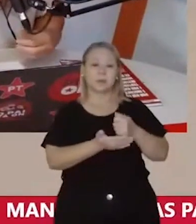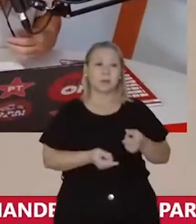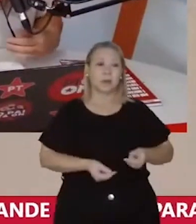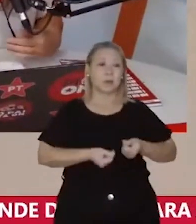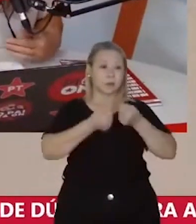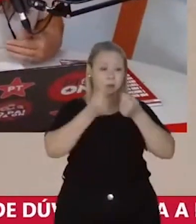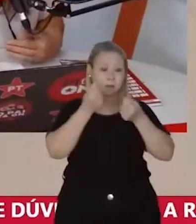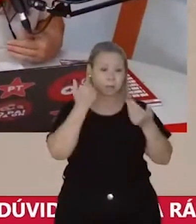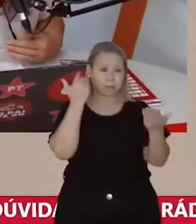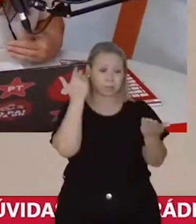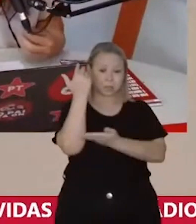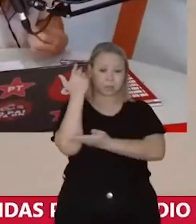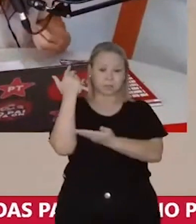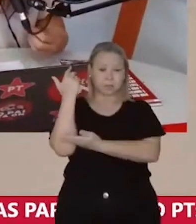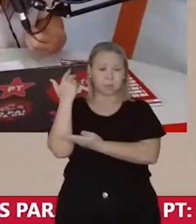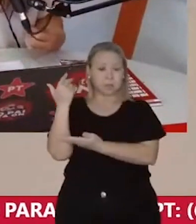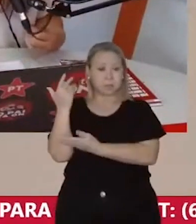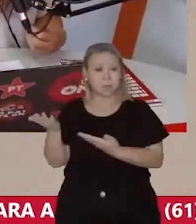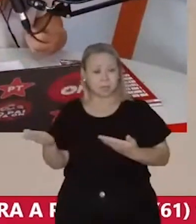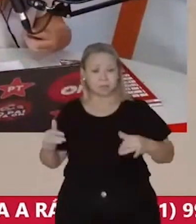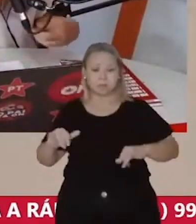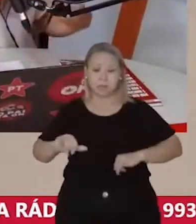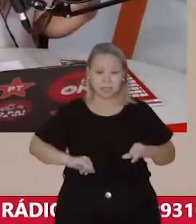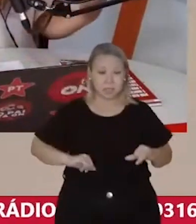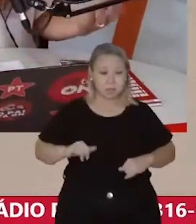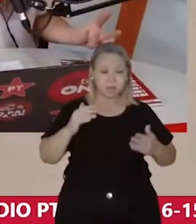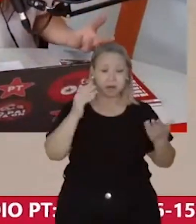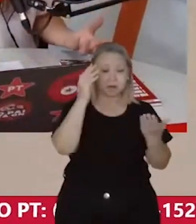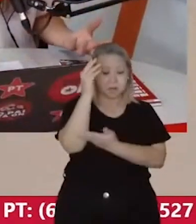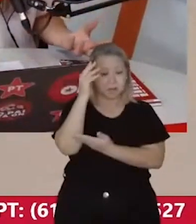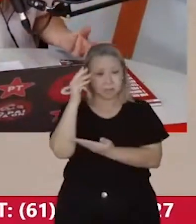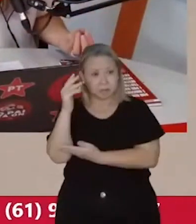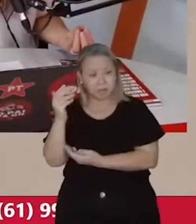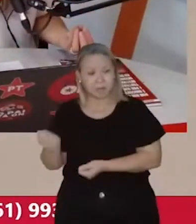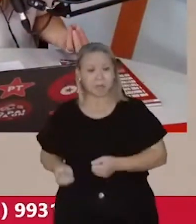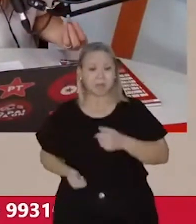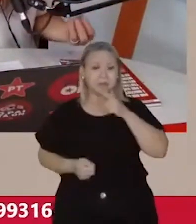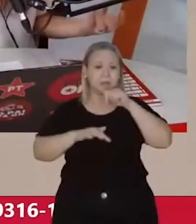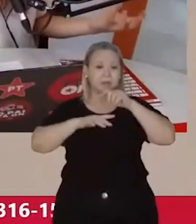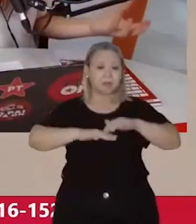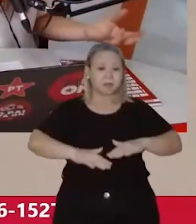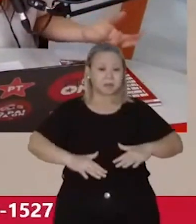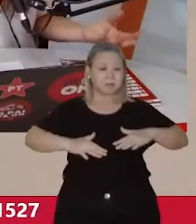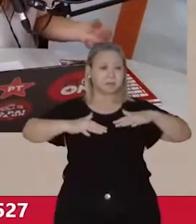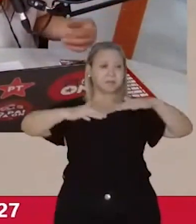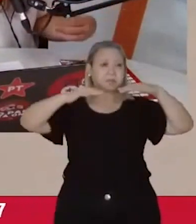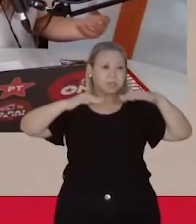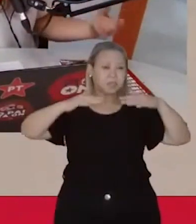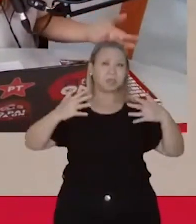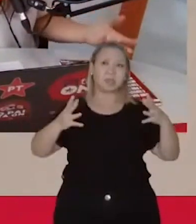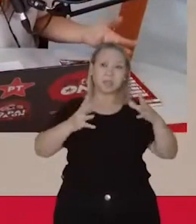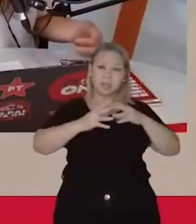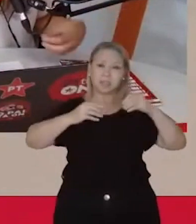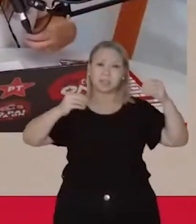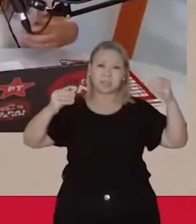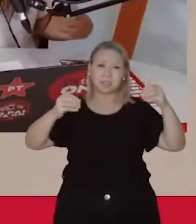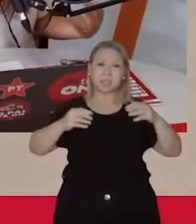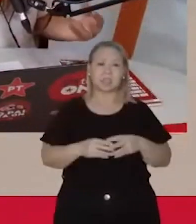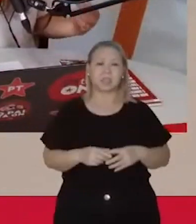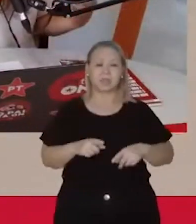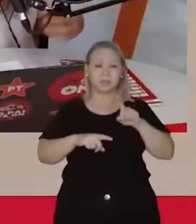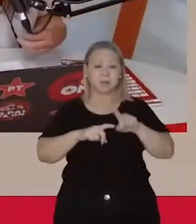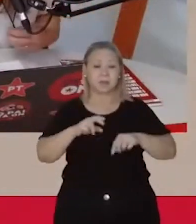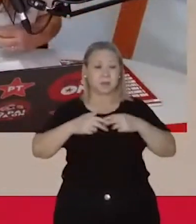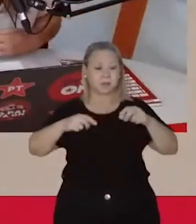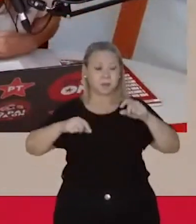agora, se o que a gente está assistindo, né, tanto de enchentes quanto de fenômenos de seca, que vários produtores estão